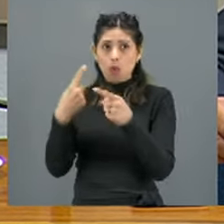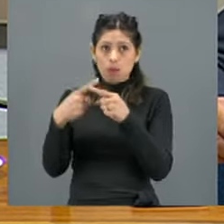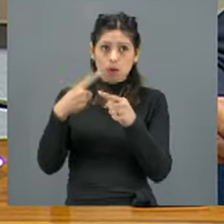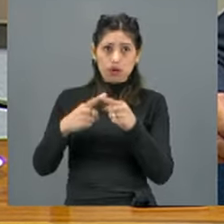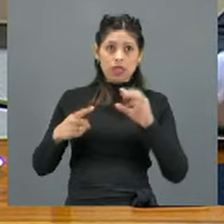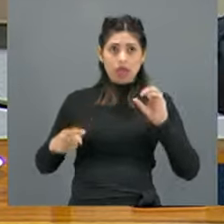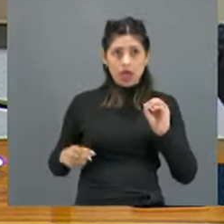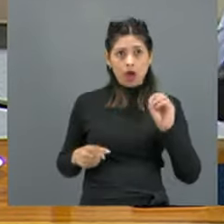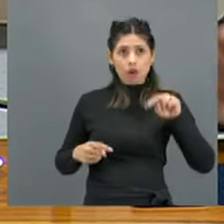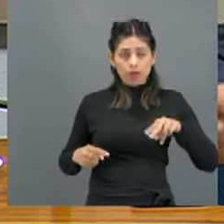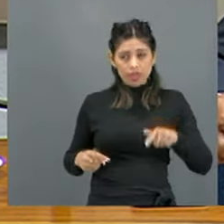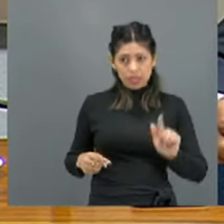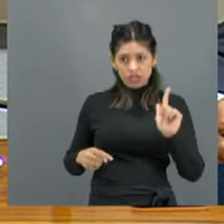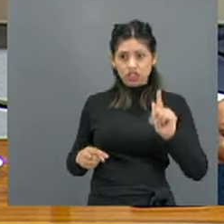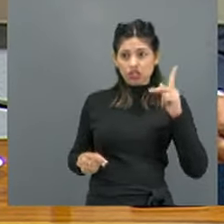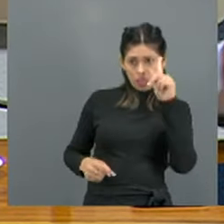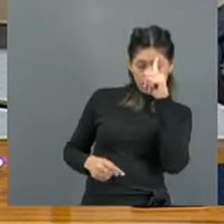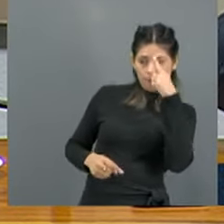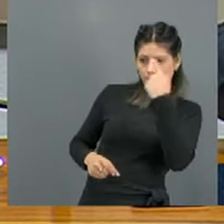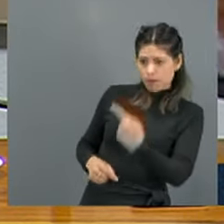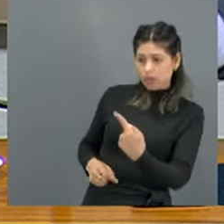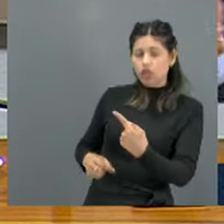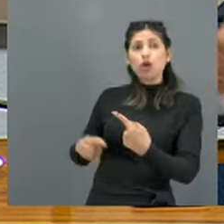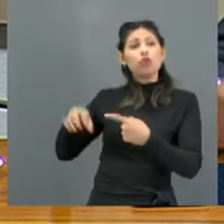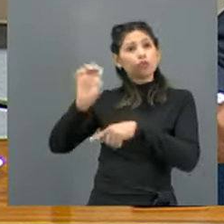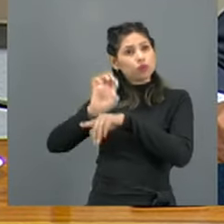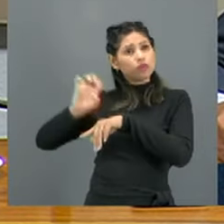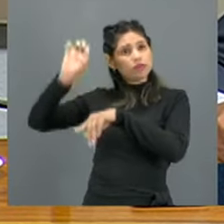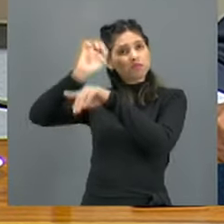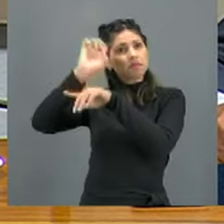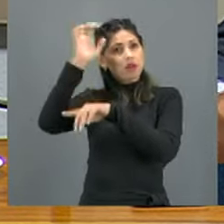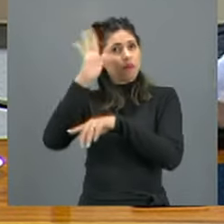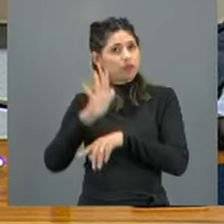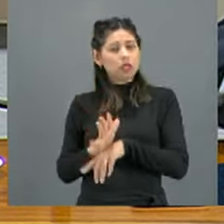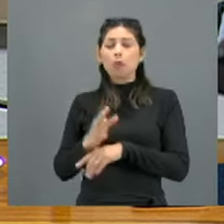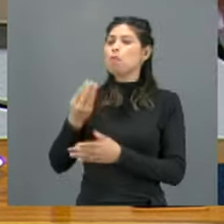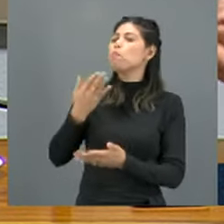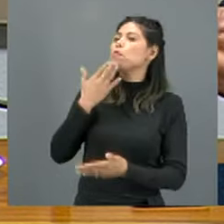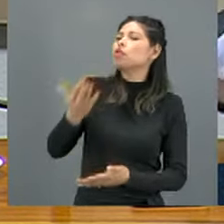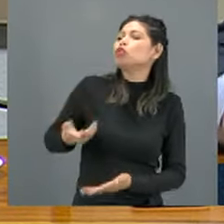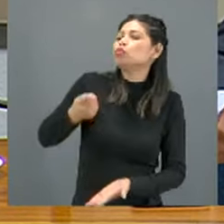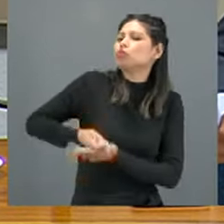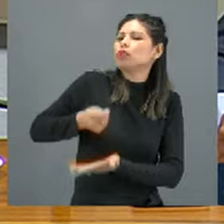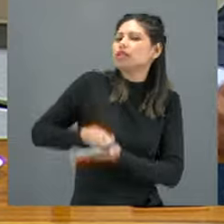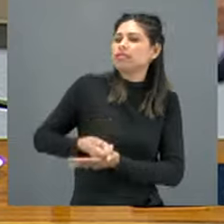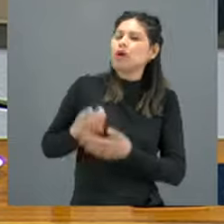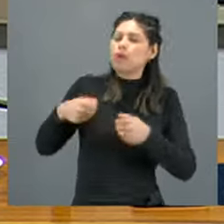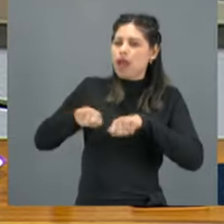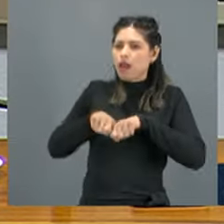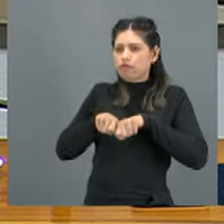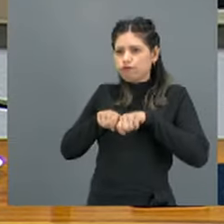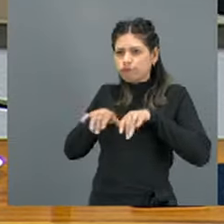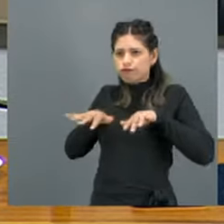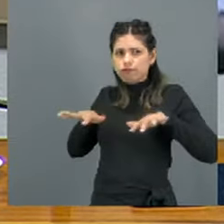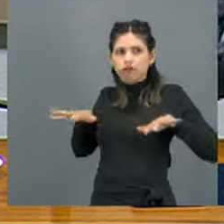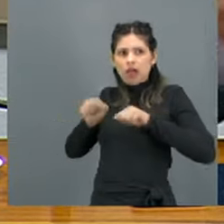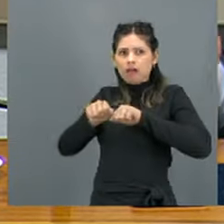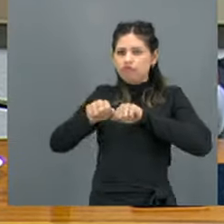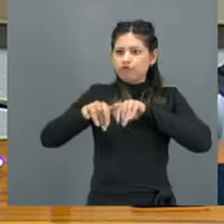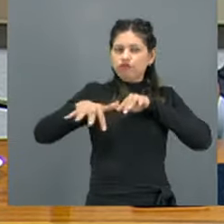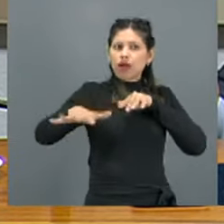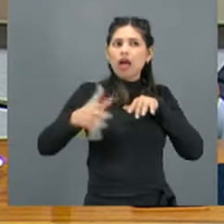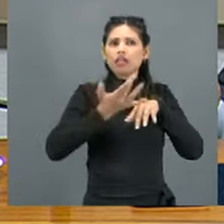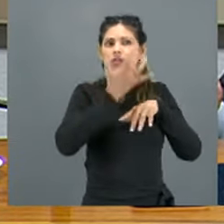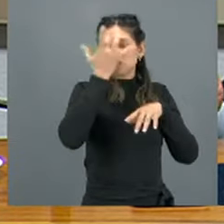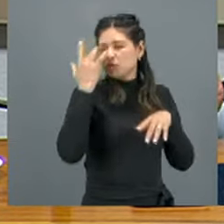na Amazônia, muito mais do que o Estado brasileiro, exigiram a ampliação da reserva. E aí, ao ela ser ampliada, ela pega milhares de pessoas que não